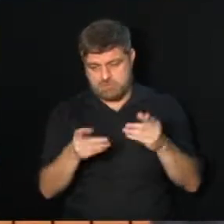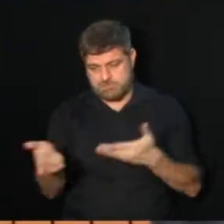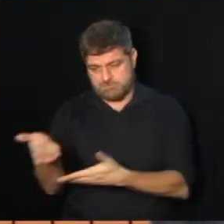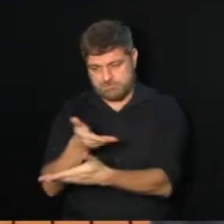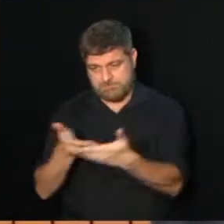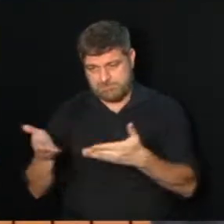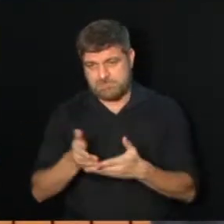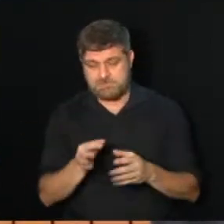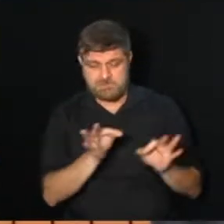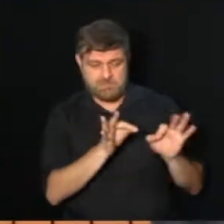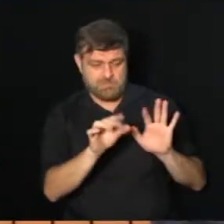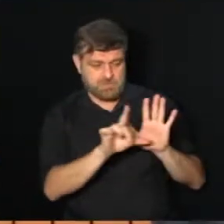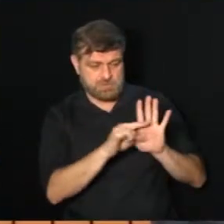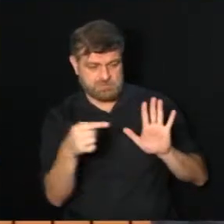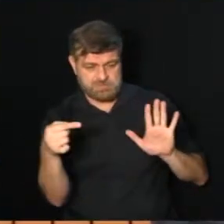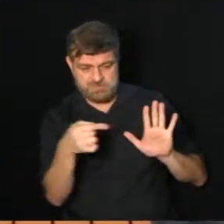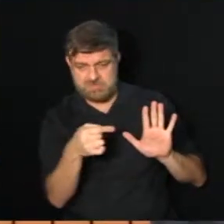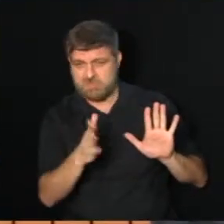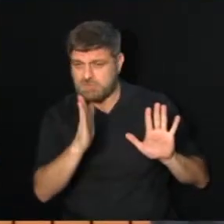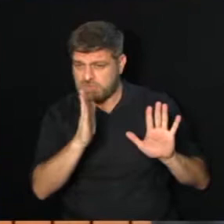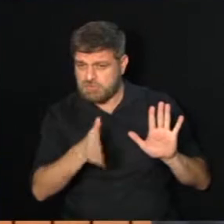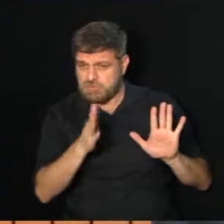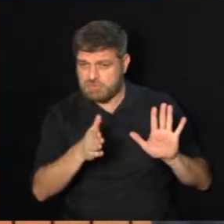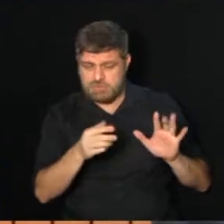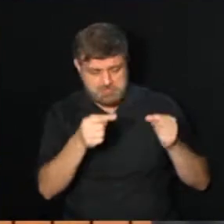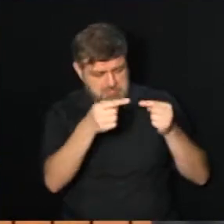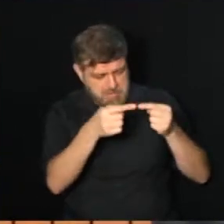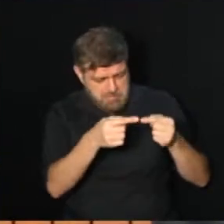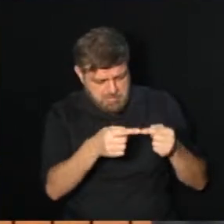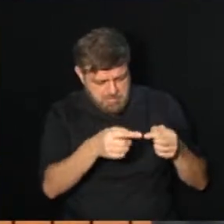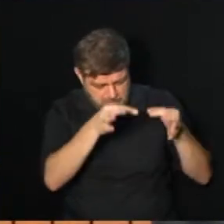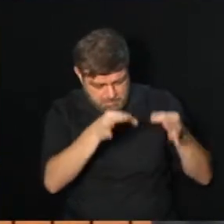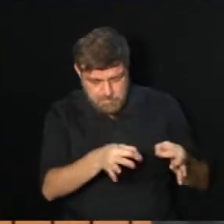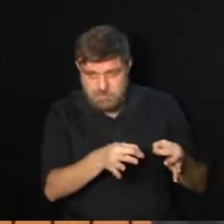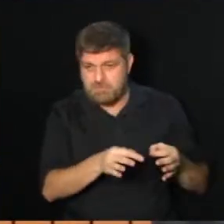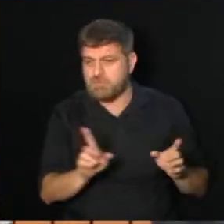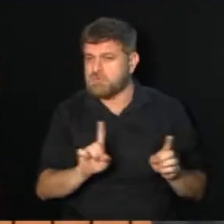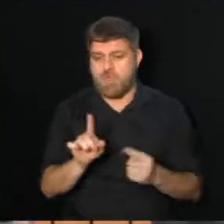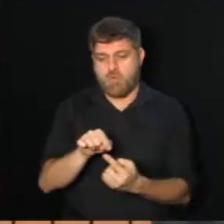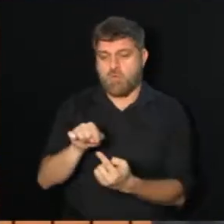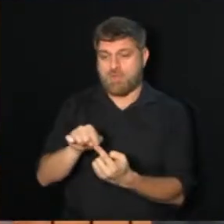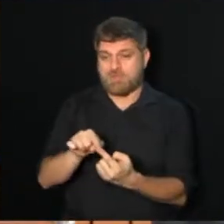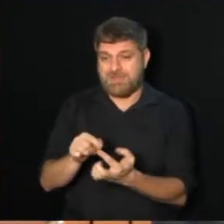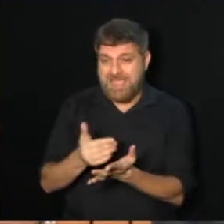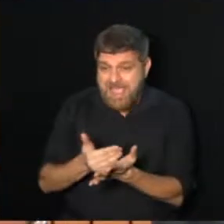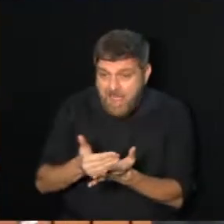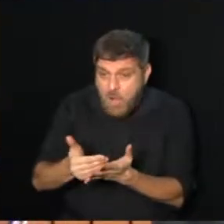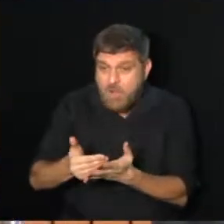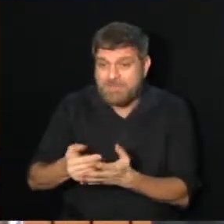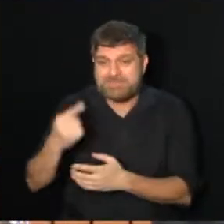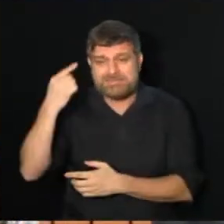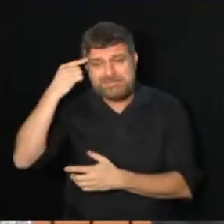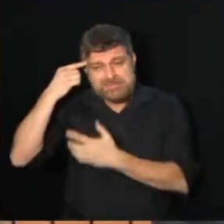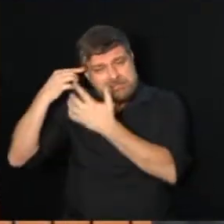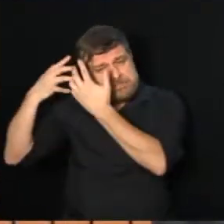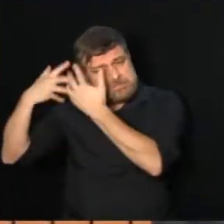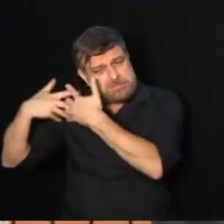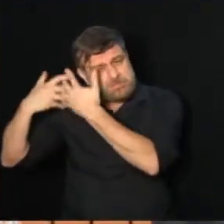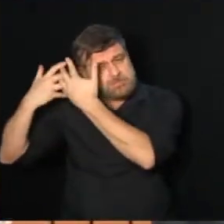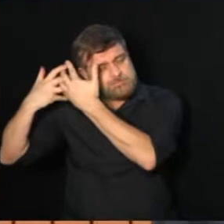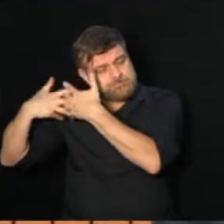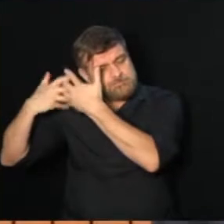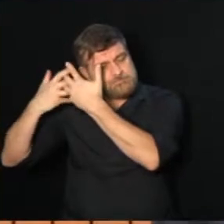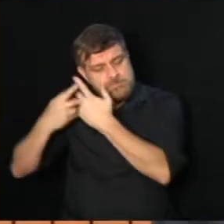já está de pleno acordo. Não é esse o objetivo. O objetivo é começar esse processo de reflexão, esse